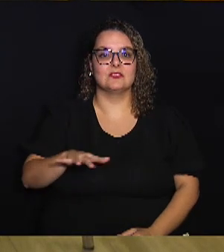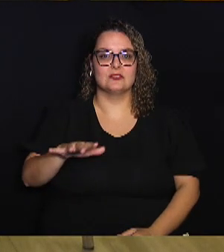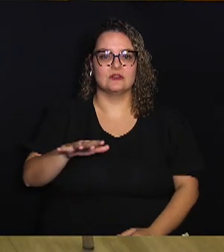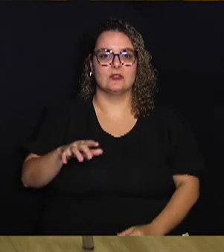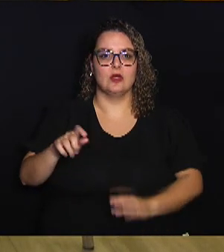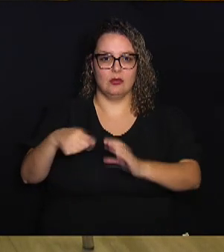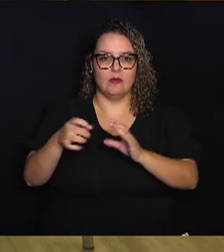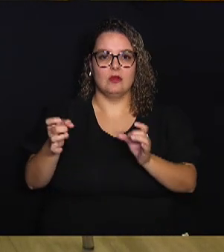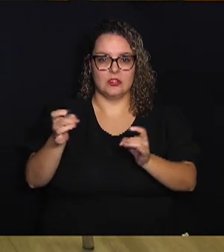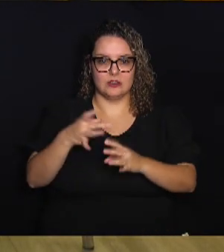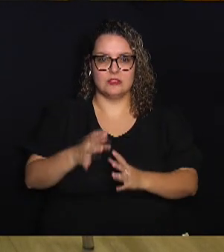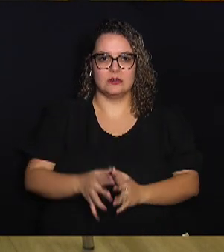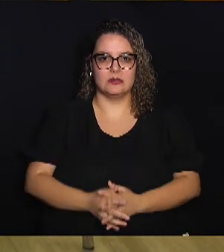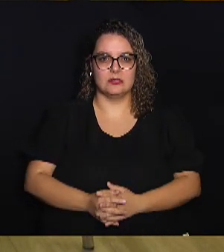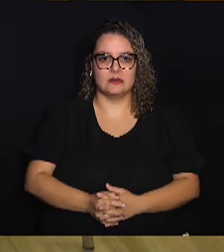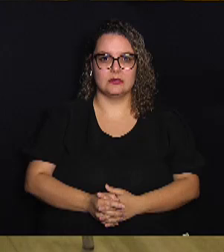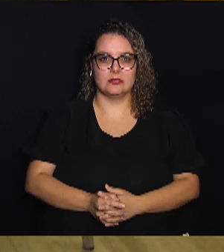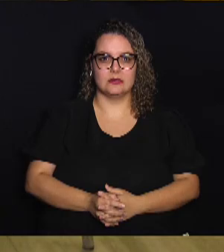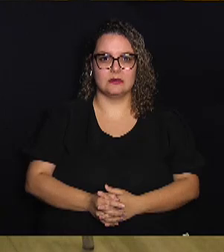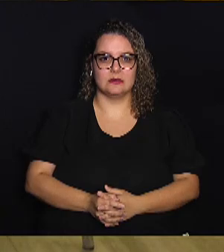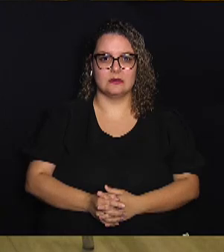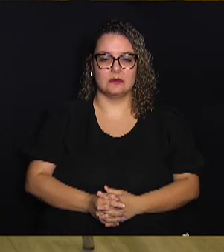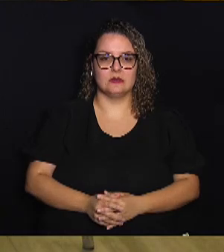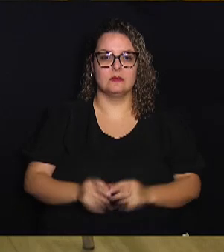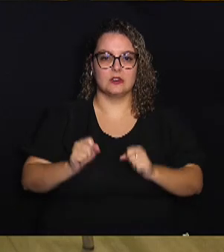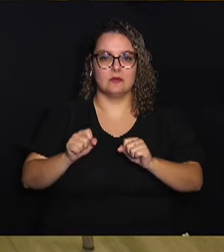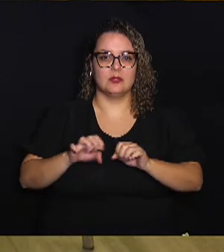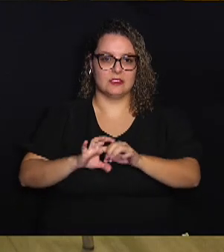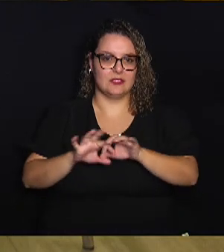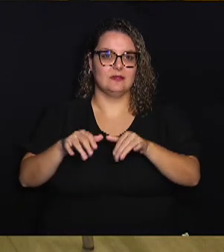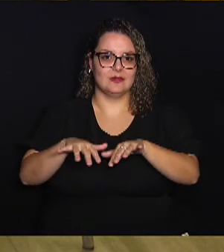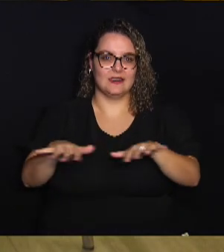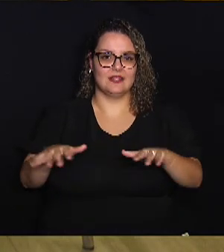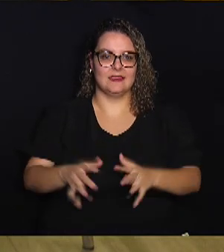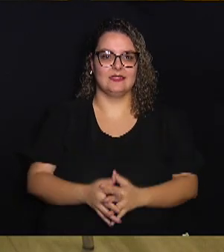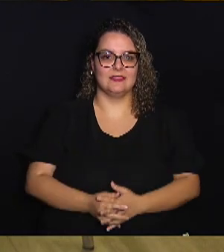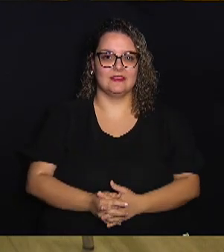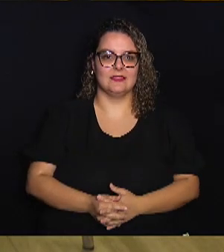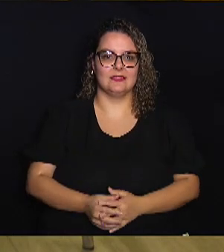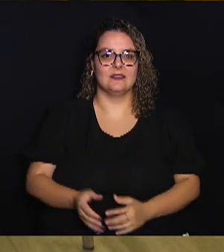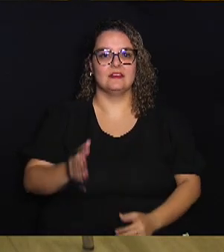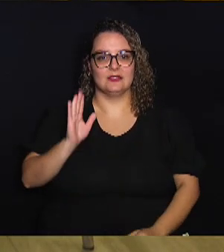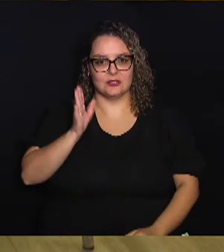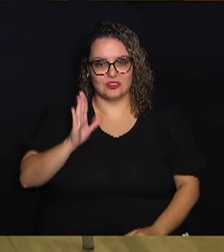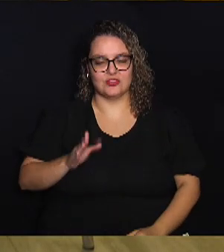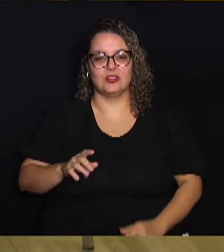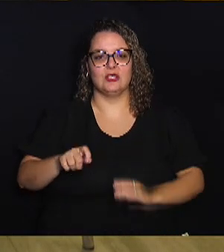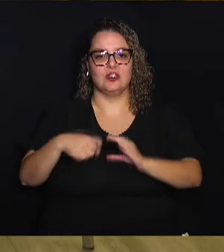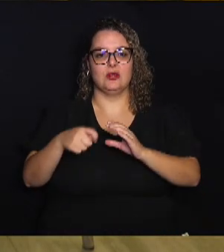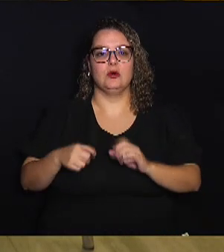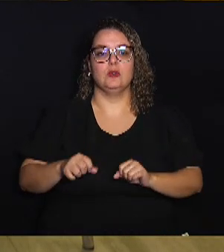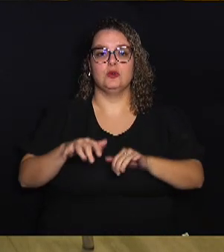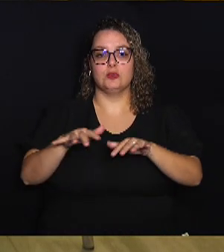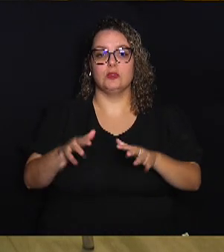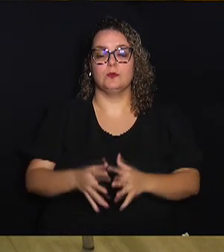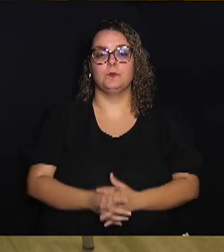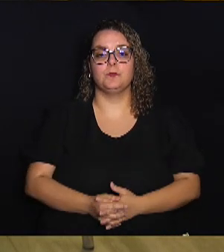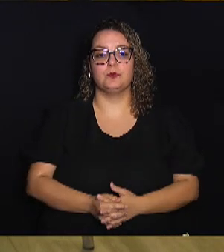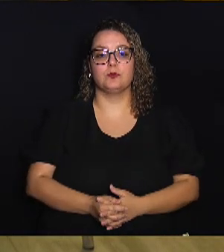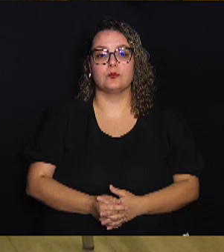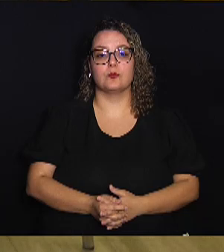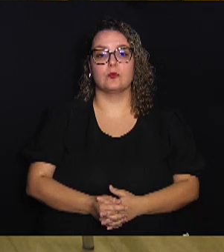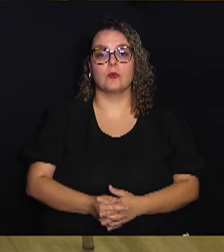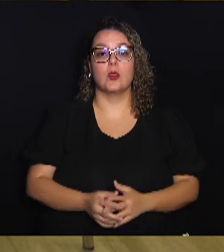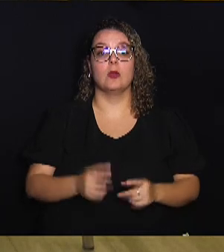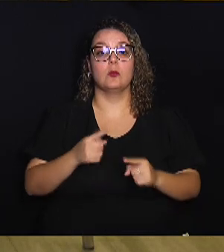está pronto para a gente poder soltar aqui? Ainda não? Então daqui a pouquinho a gente solta. Olha,